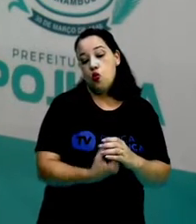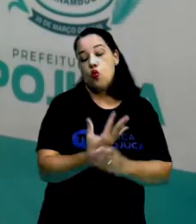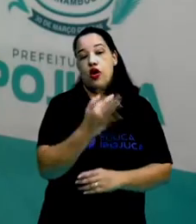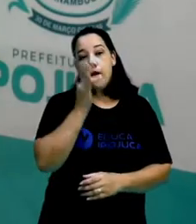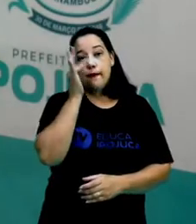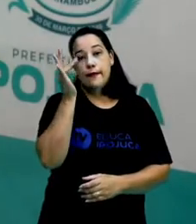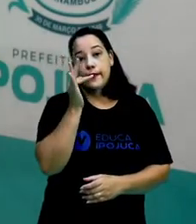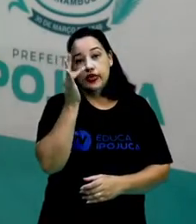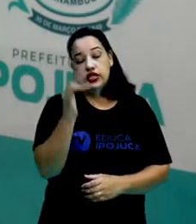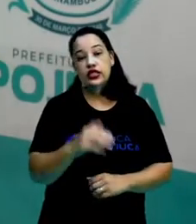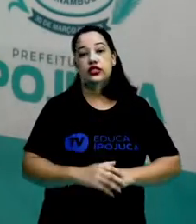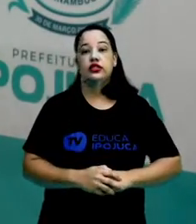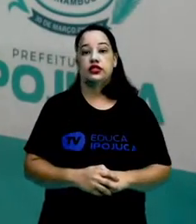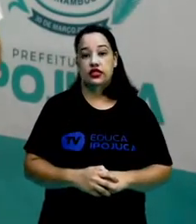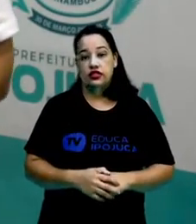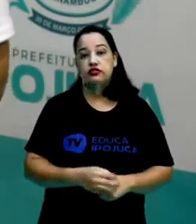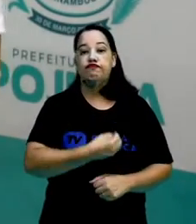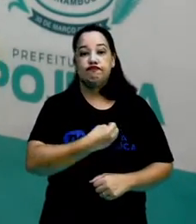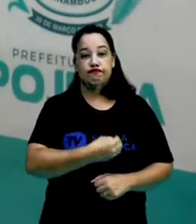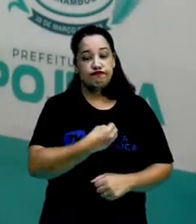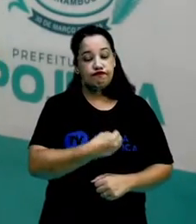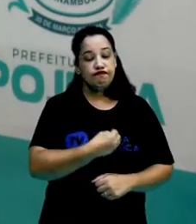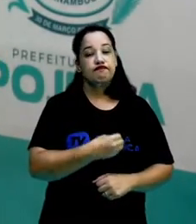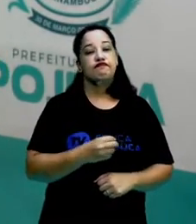condição para aflorar novamente a vida.